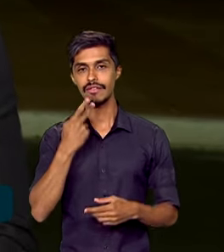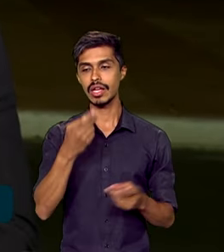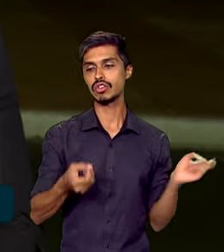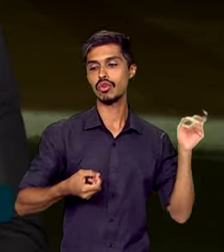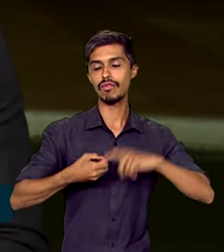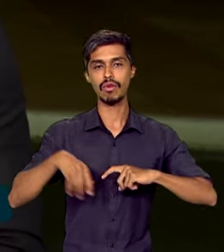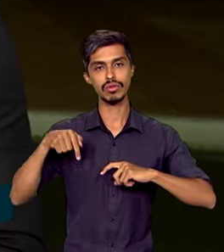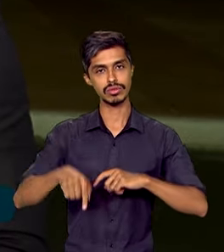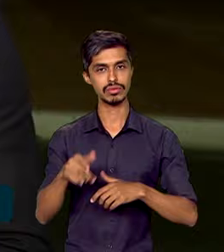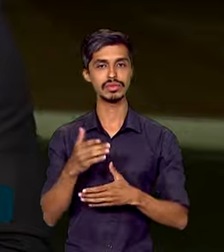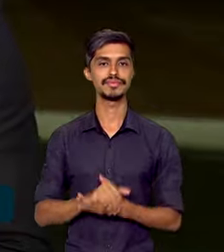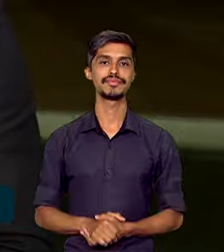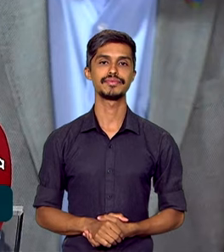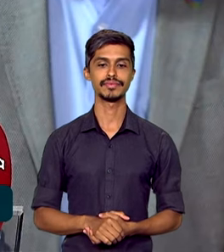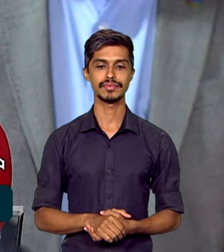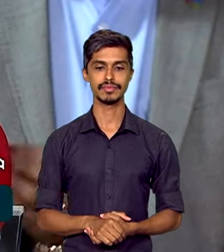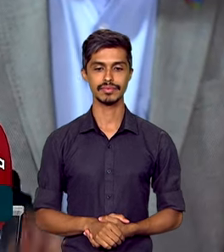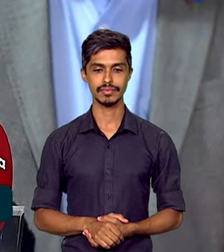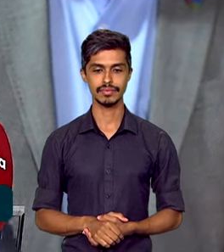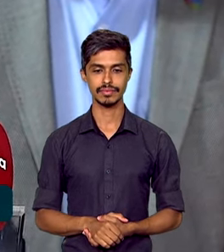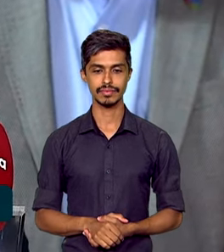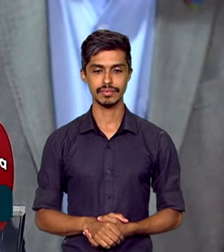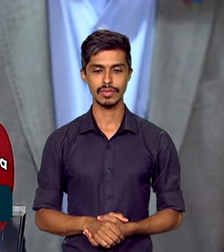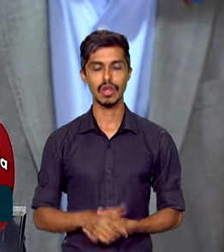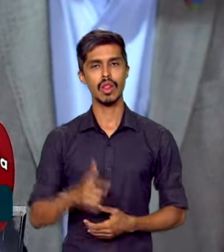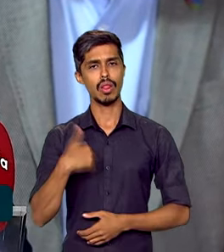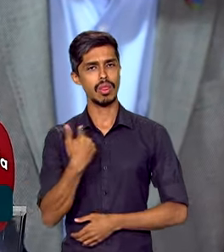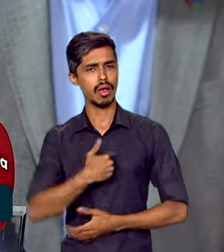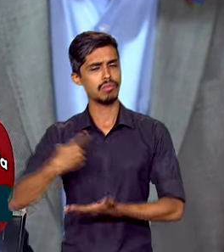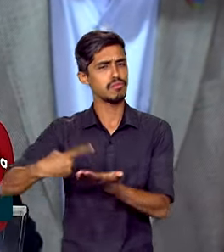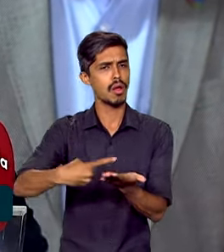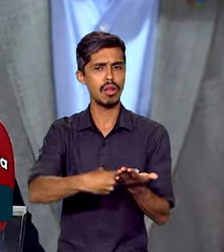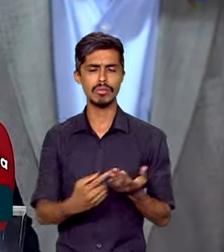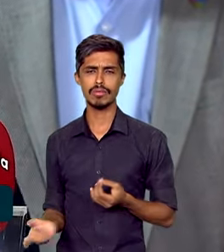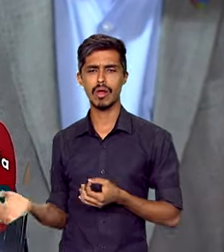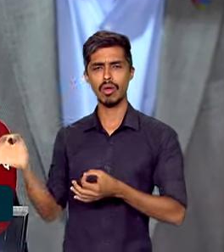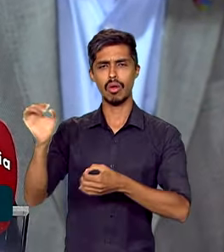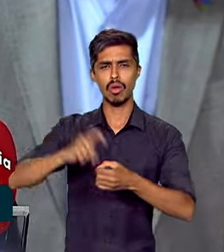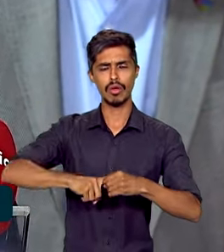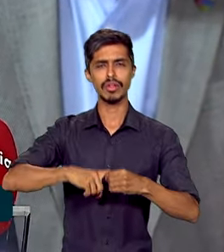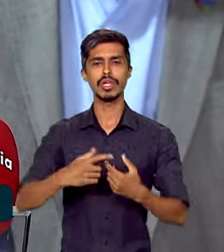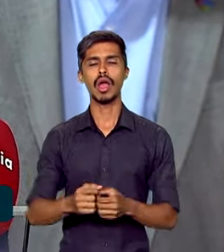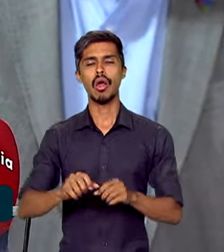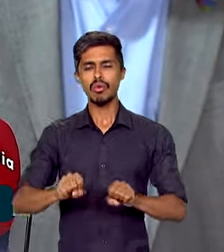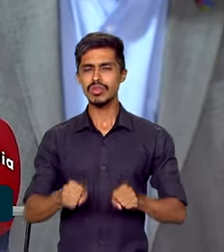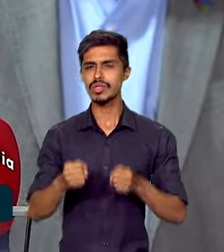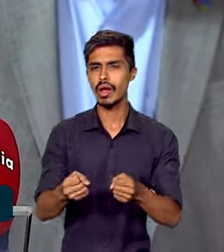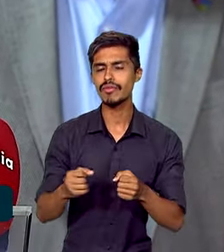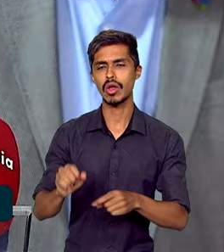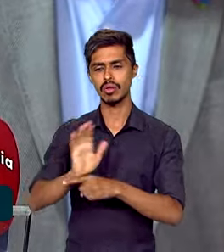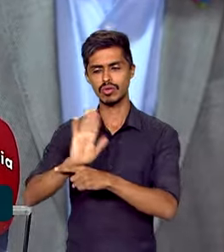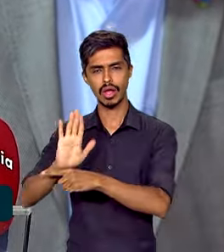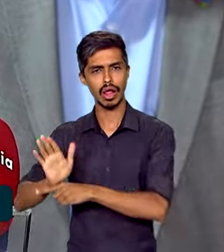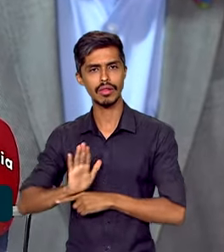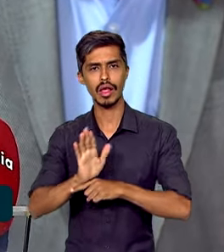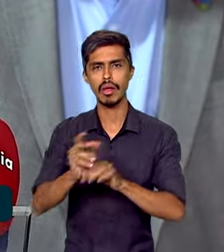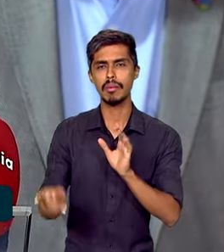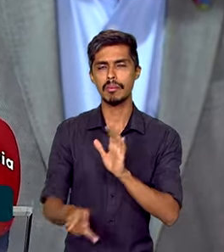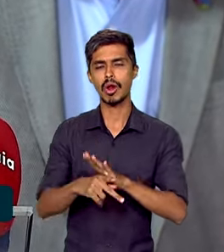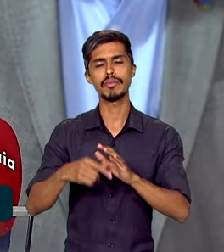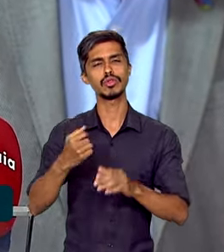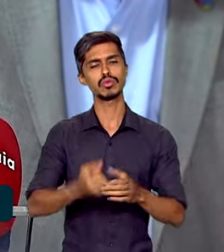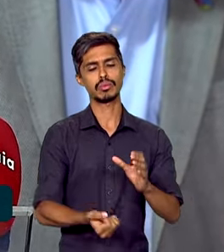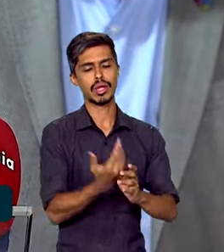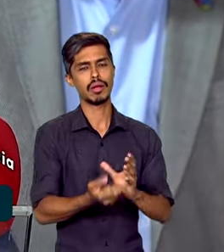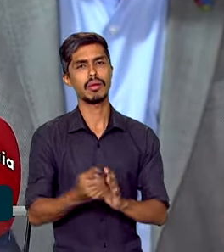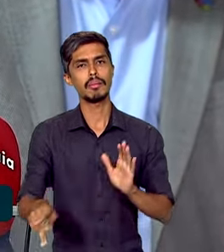Alvorada acompanhe rearticulando uma ação que fortalece o cinema nacional fortalece a produção Nacional de cinema